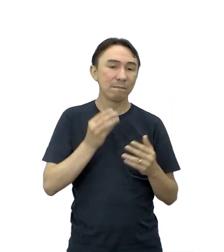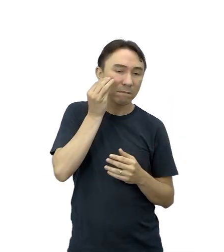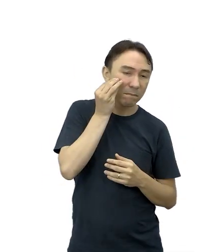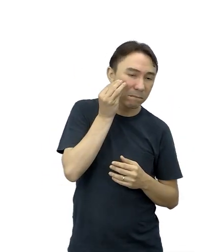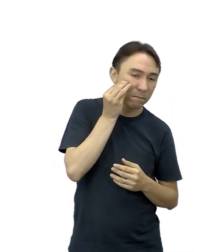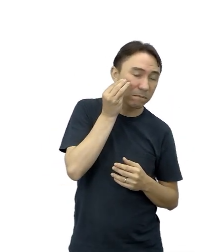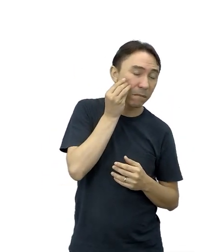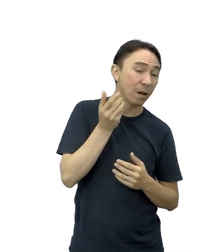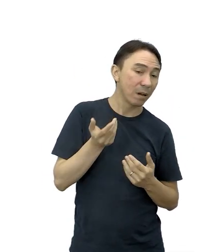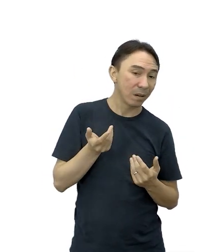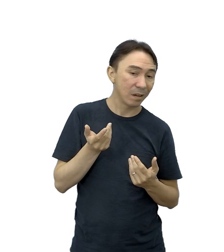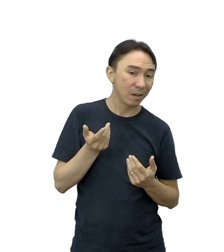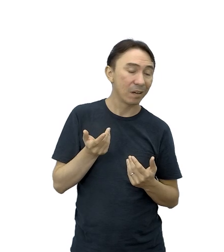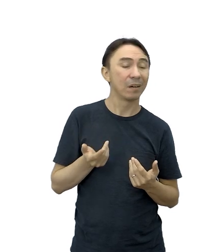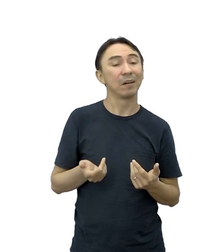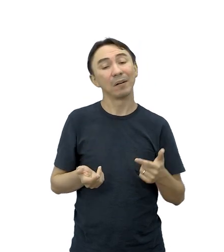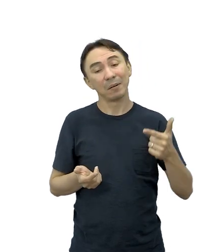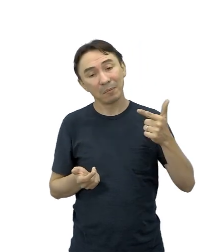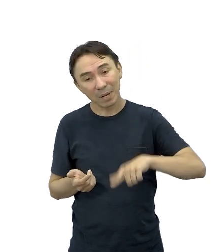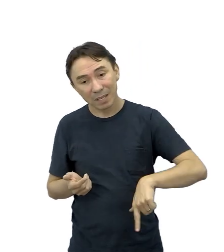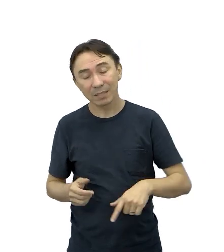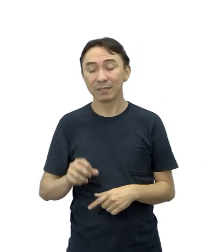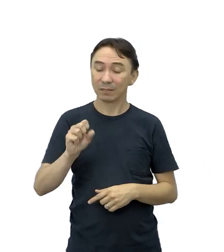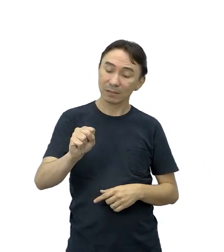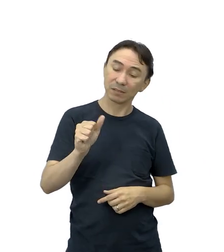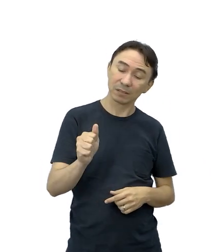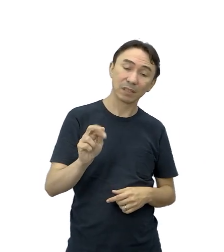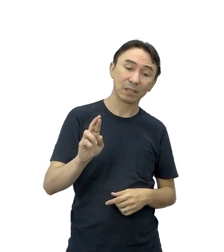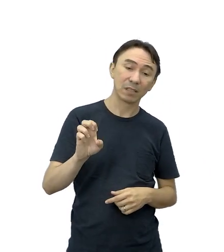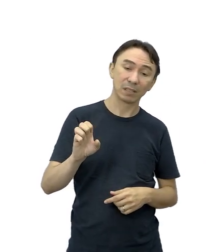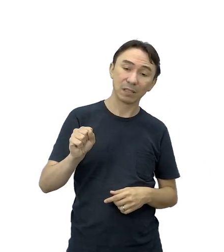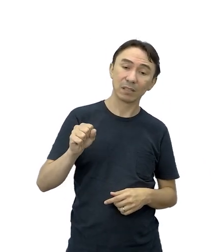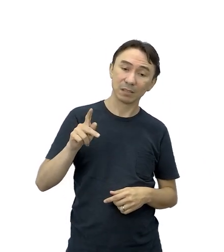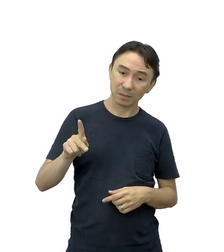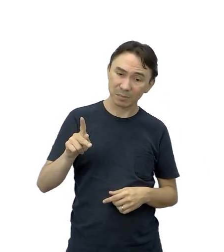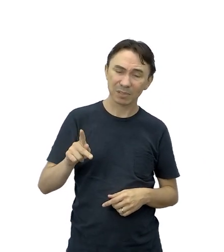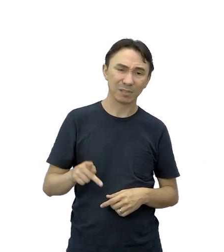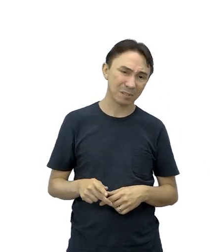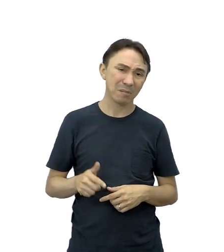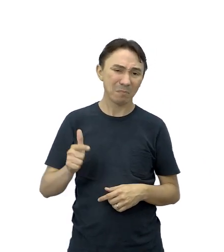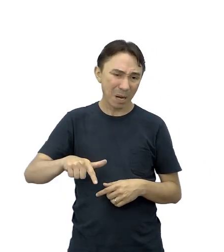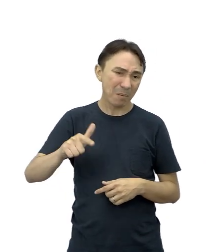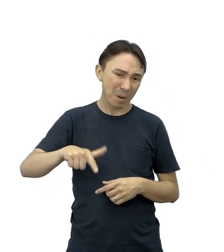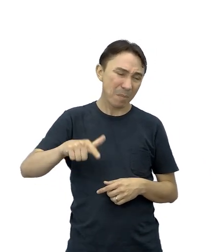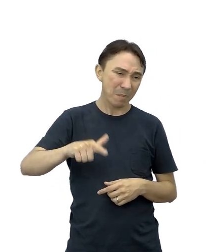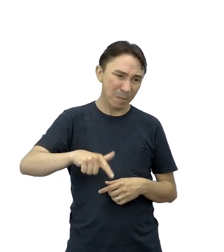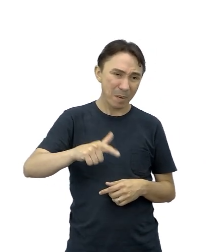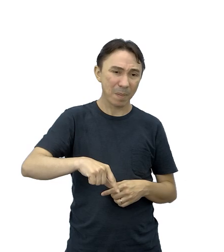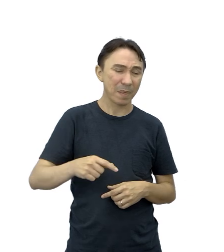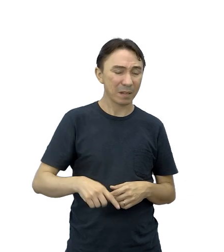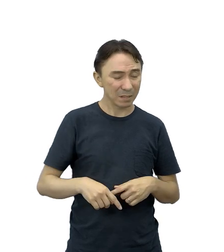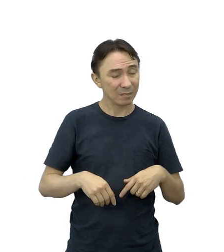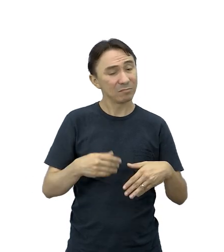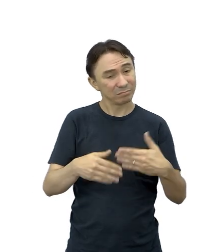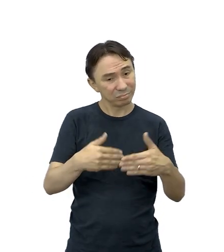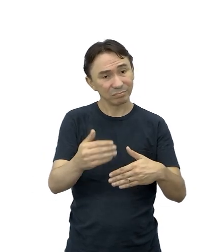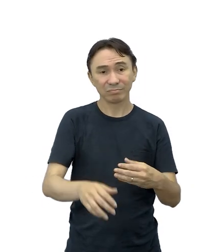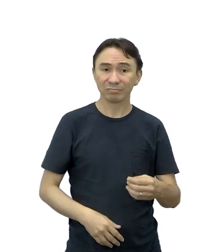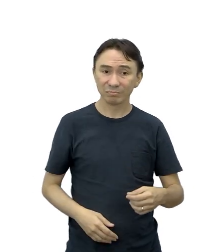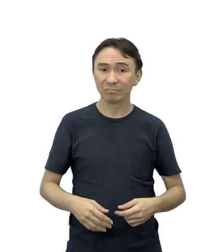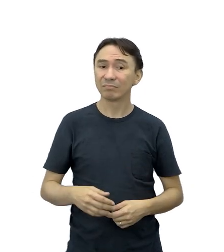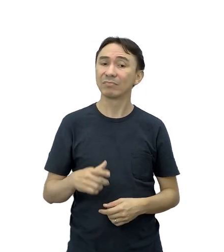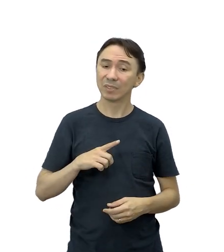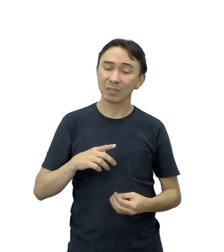ano, se eu não me engano, que é também os anos finais. Nós temos o SARESP e outros que vão aparecendo ao longo do percurso escolar,